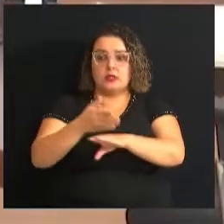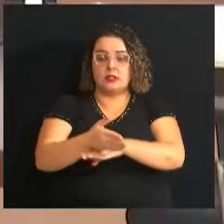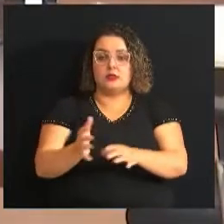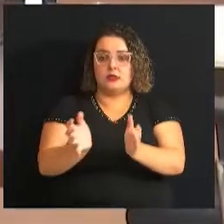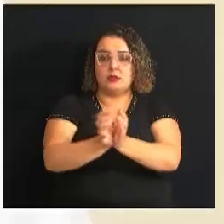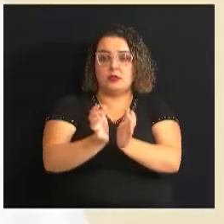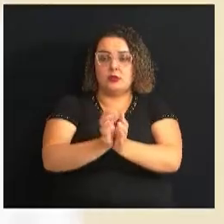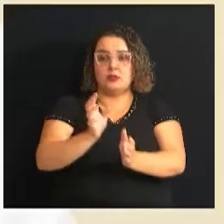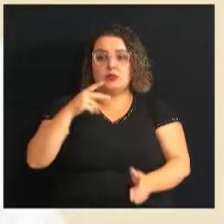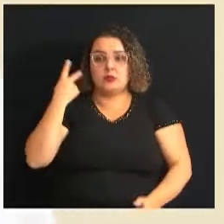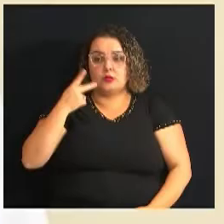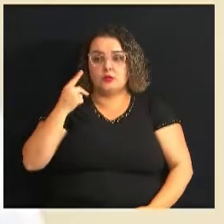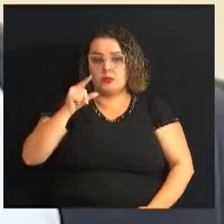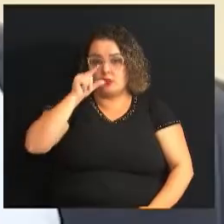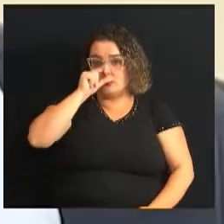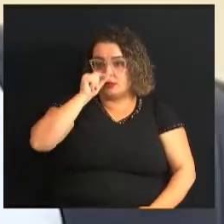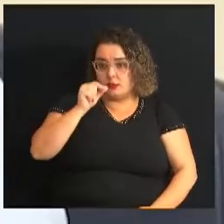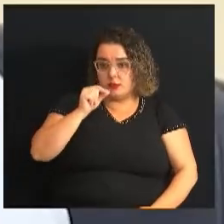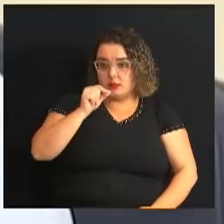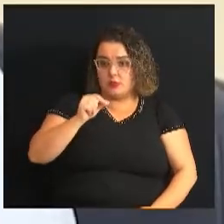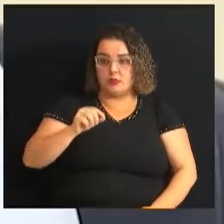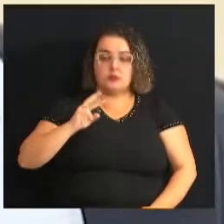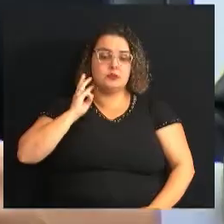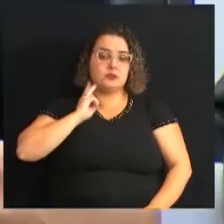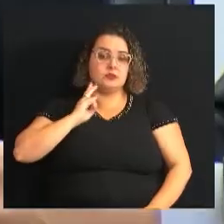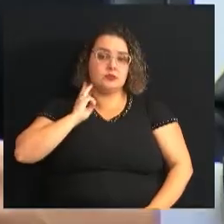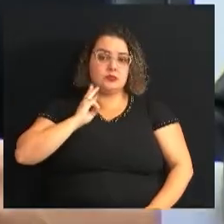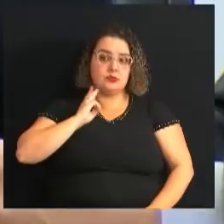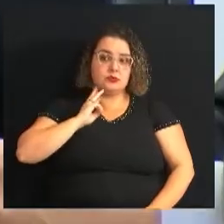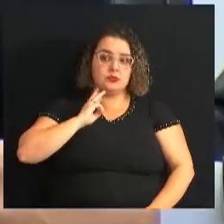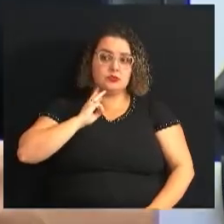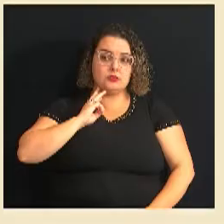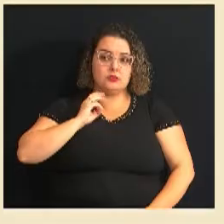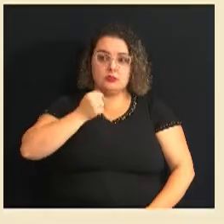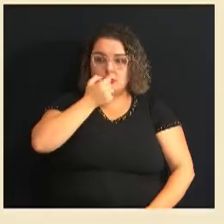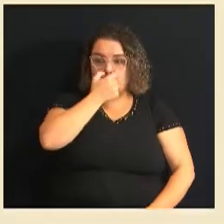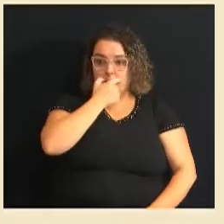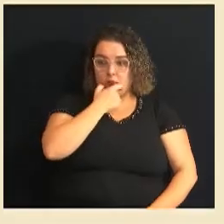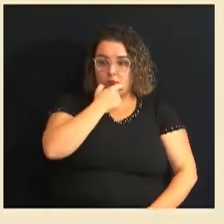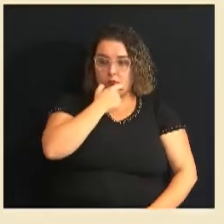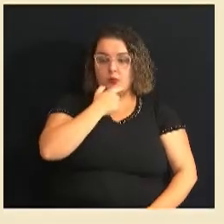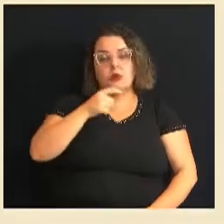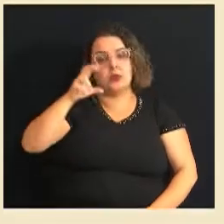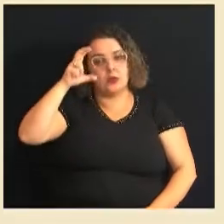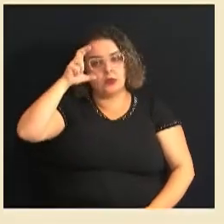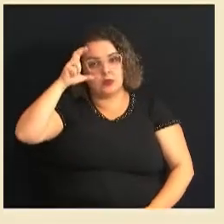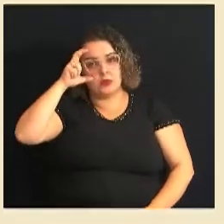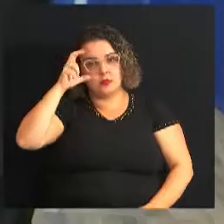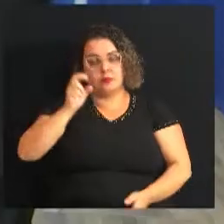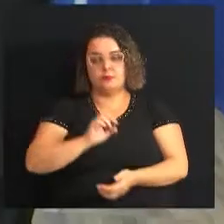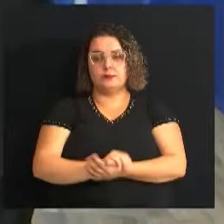os vereadores Arnaldo Salvetti, Cecílio Santos, Marrom Cunha e Carlinhos Camelô.